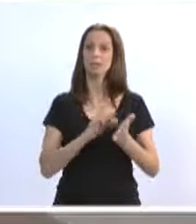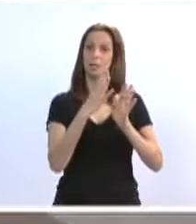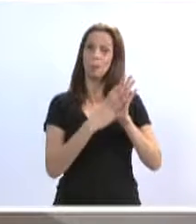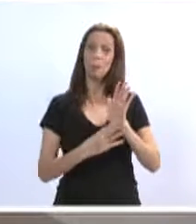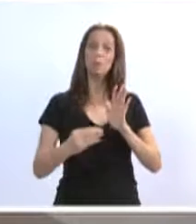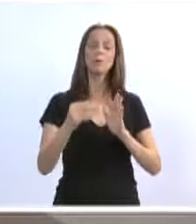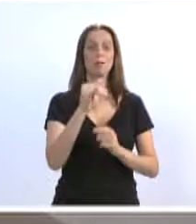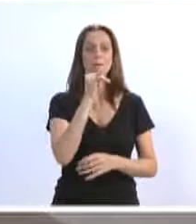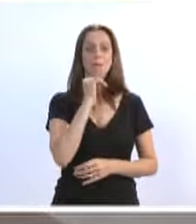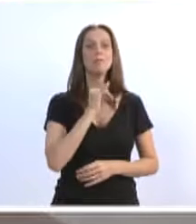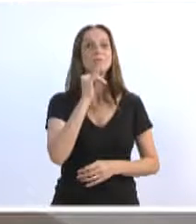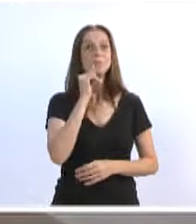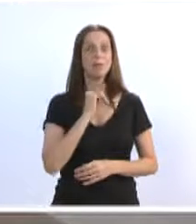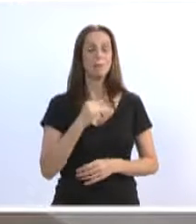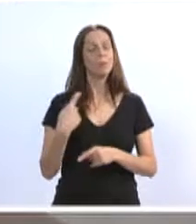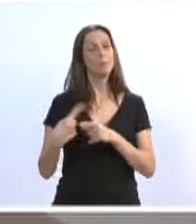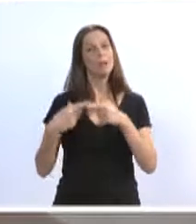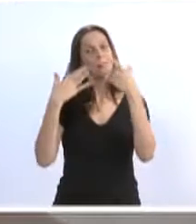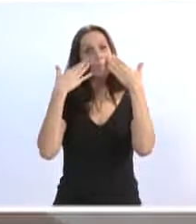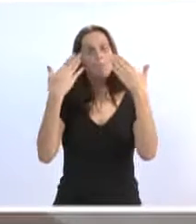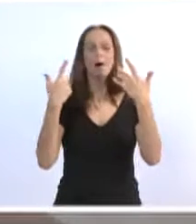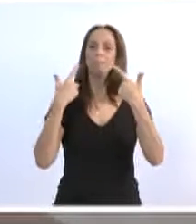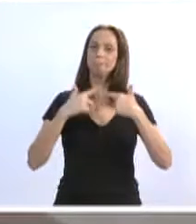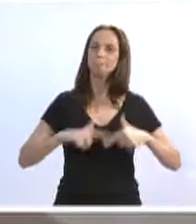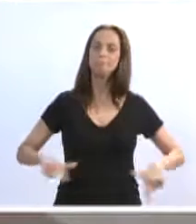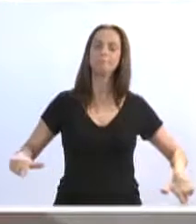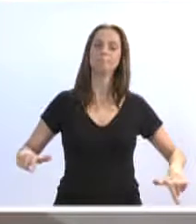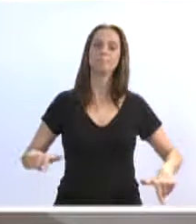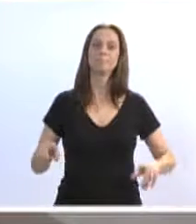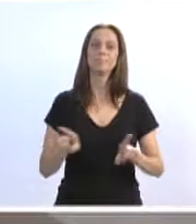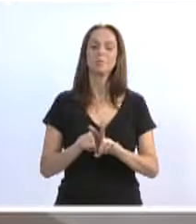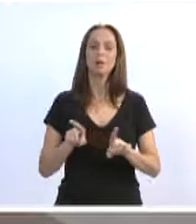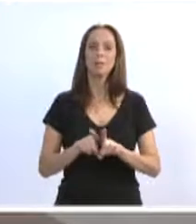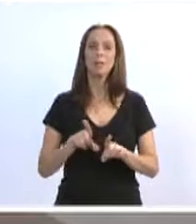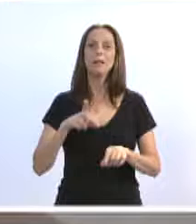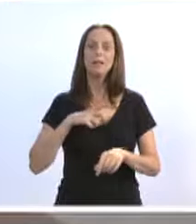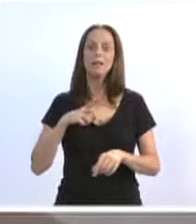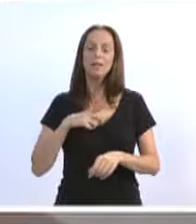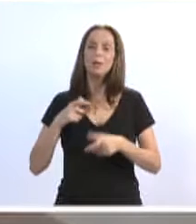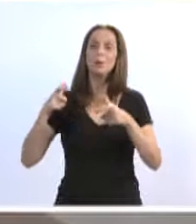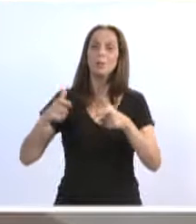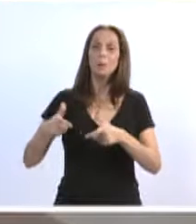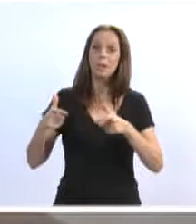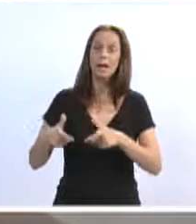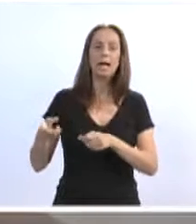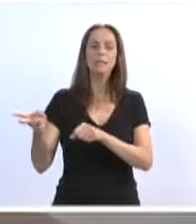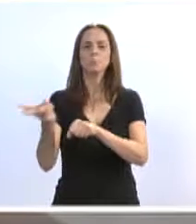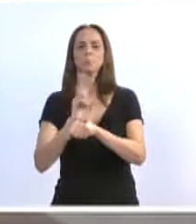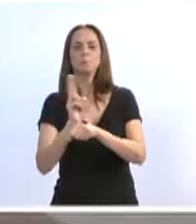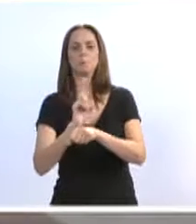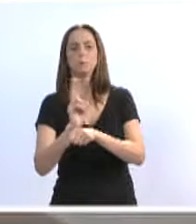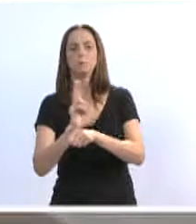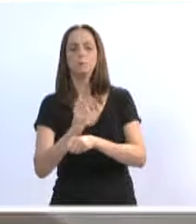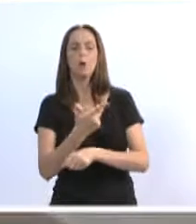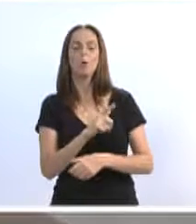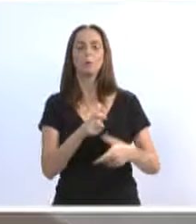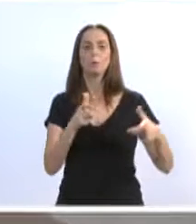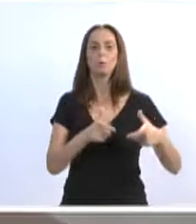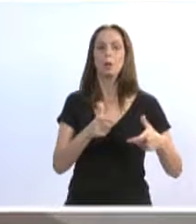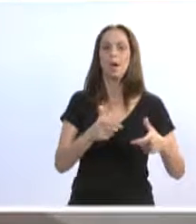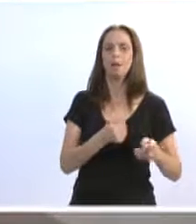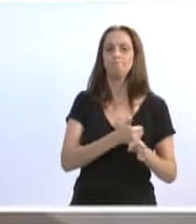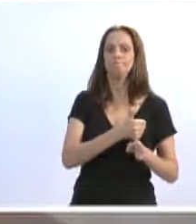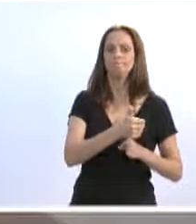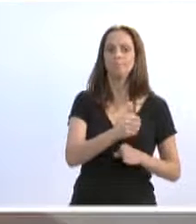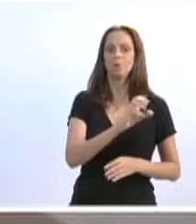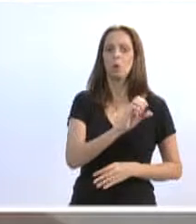oferecer a transparência, mas a sociedade também, por meio do Observatório Social, por meio da Comissão de Moralidade Pública da OAB,